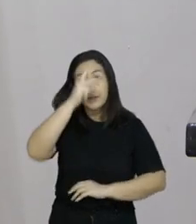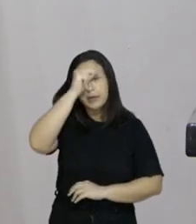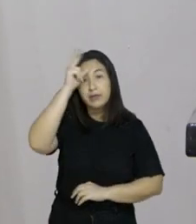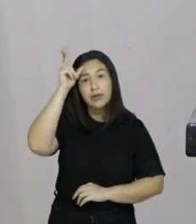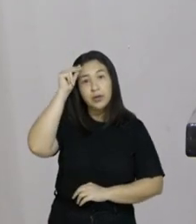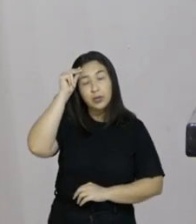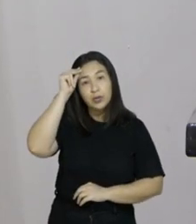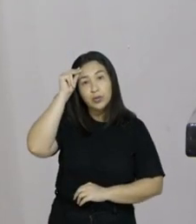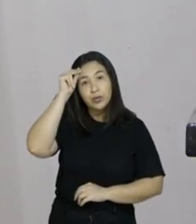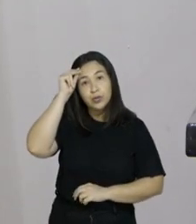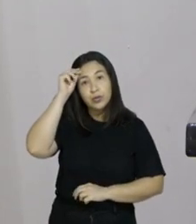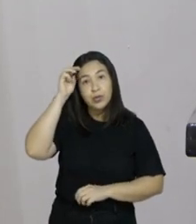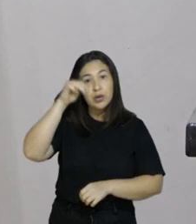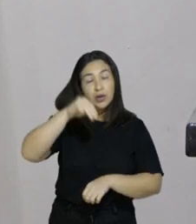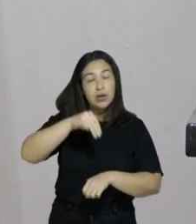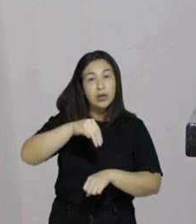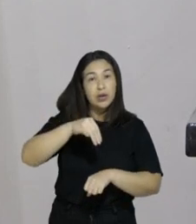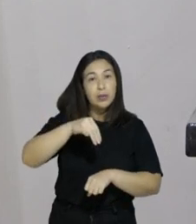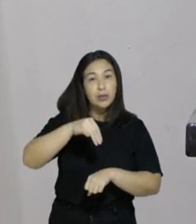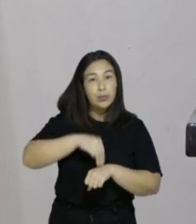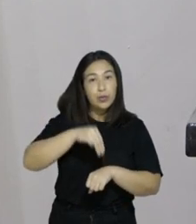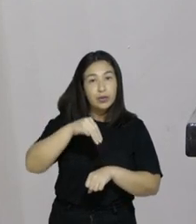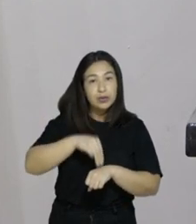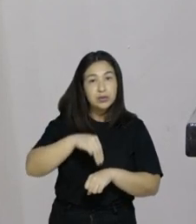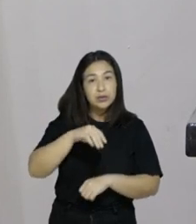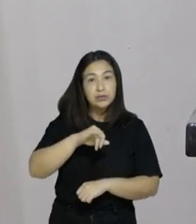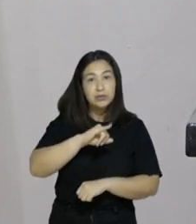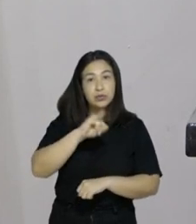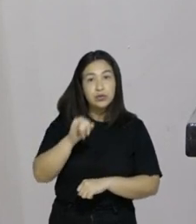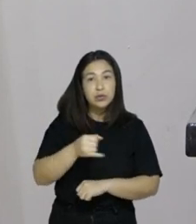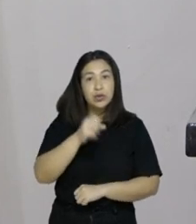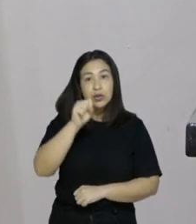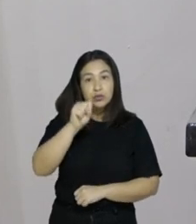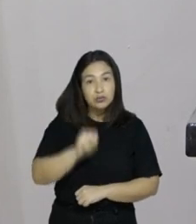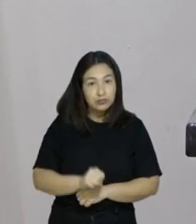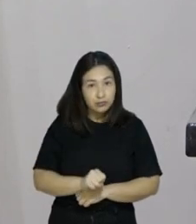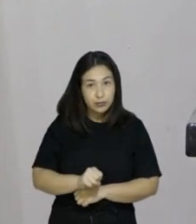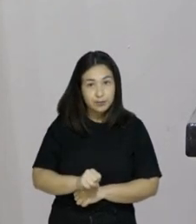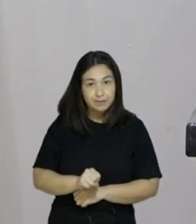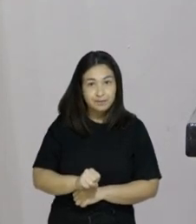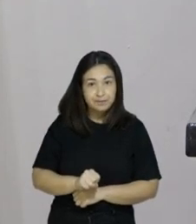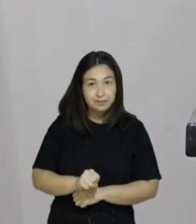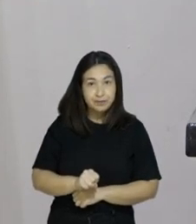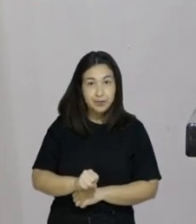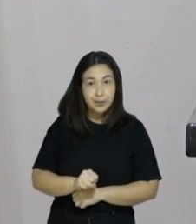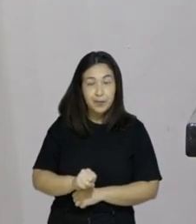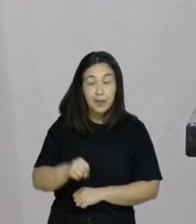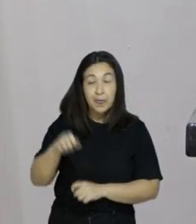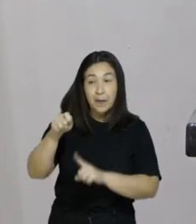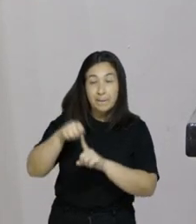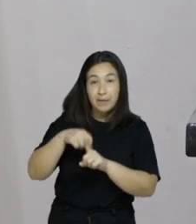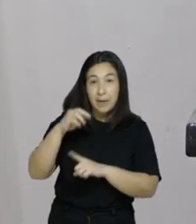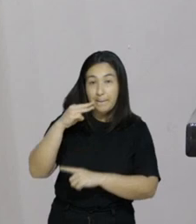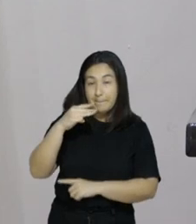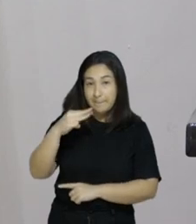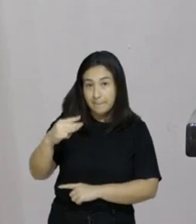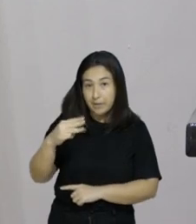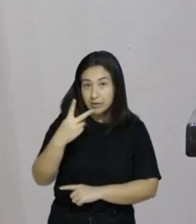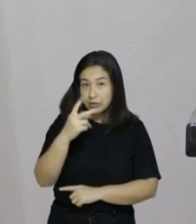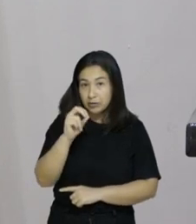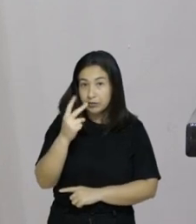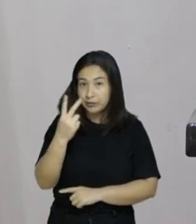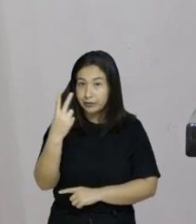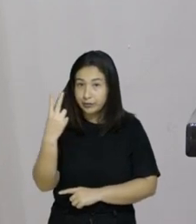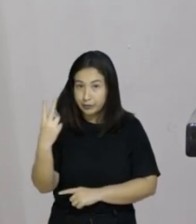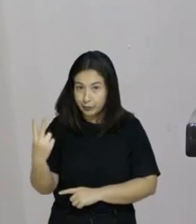de Jaraguá do Sul, que administrei até março de 2022. Lá em